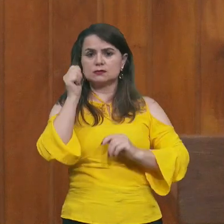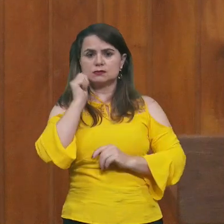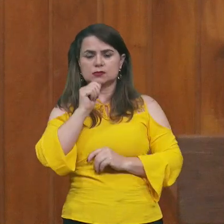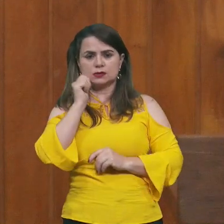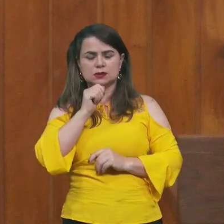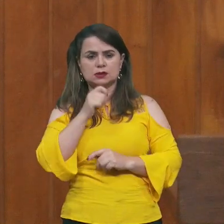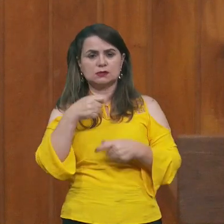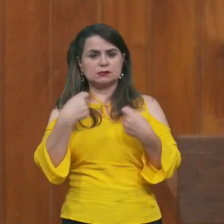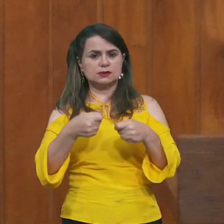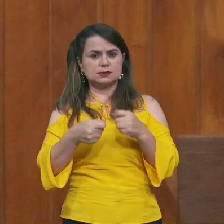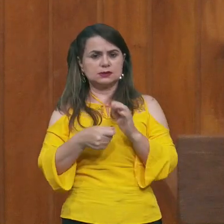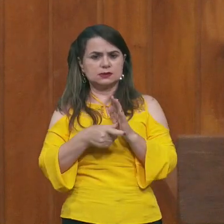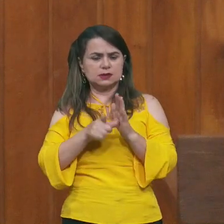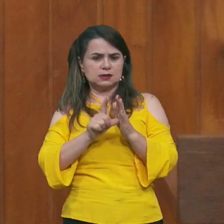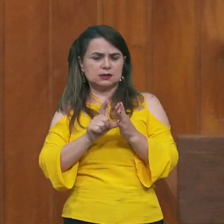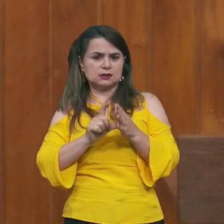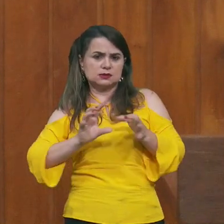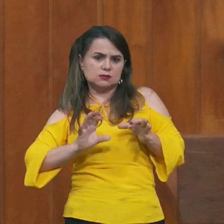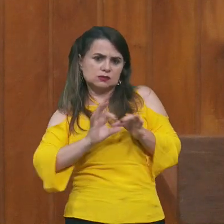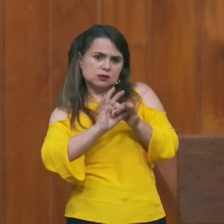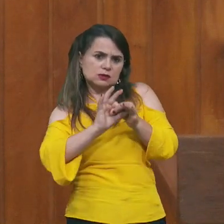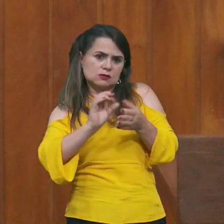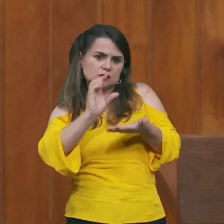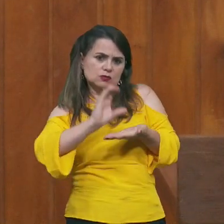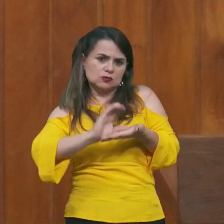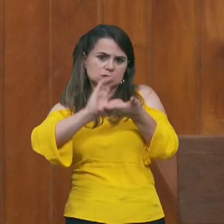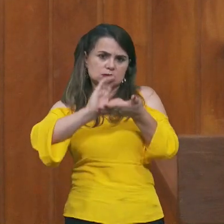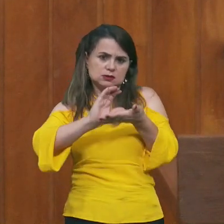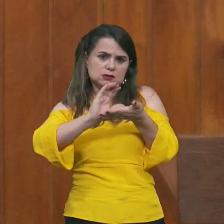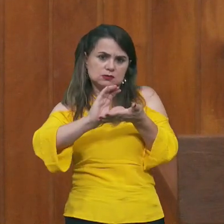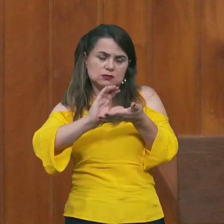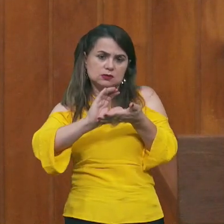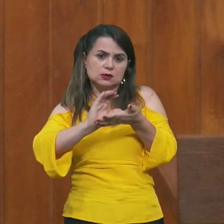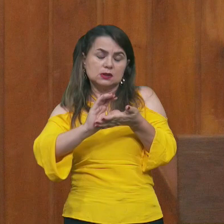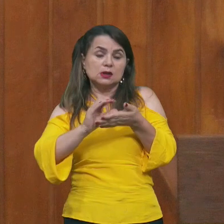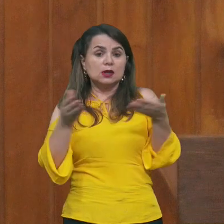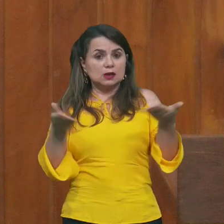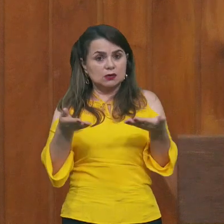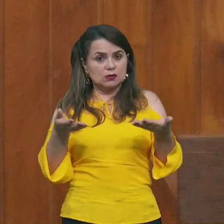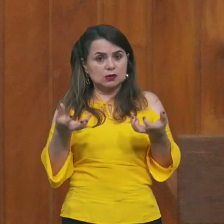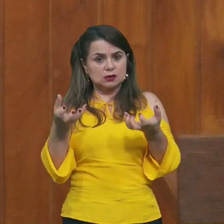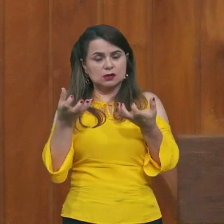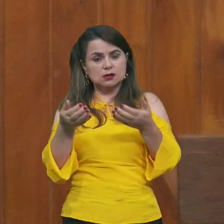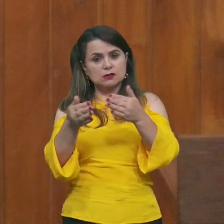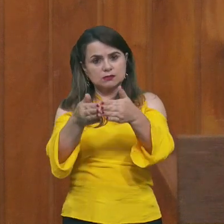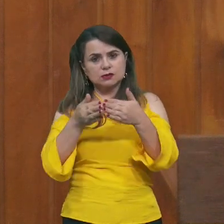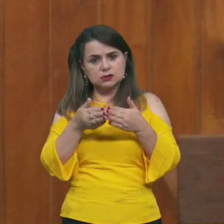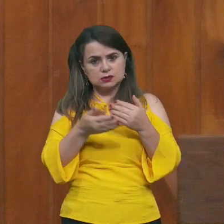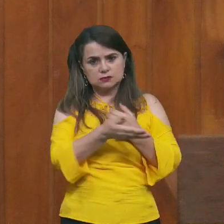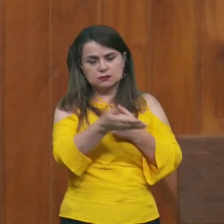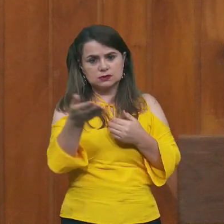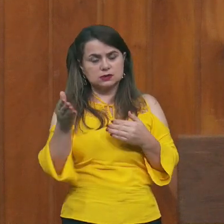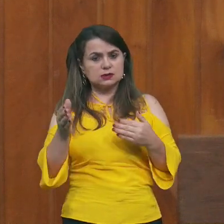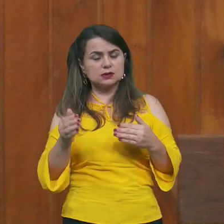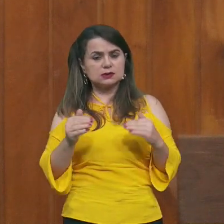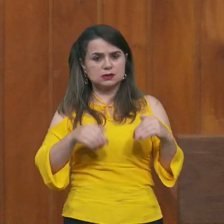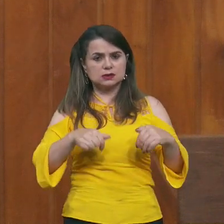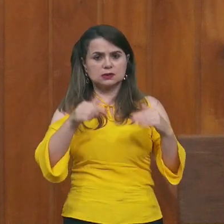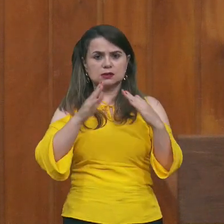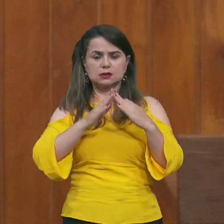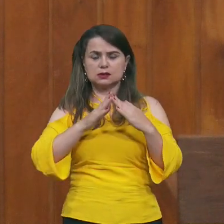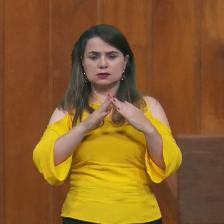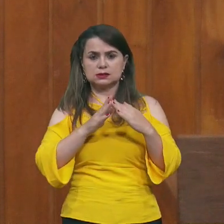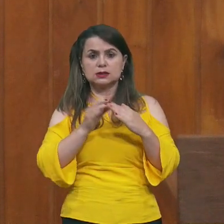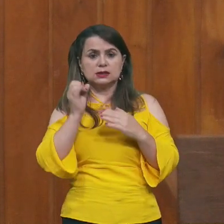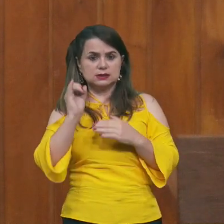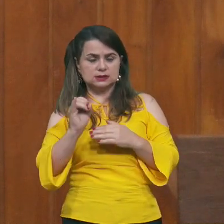sem estar alinhada com o conselho. E gostaria, nesse momento, de fazer um pedido muito especial a essa casa, que sempre que for